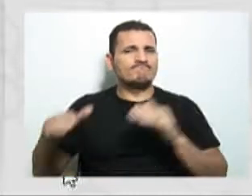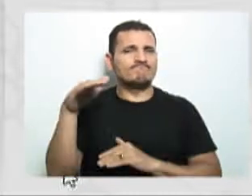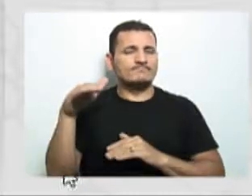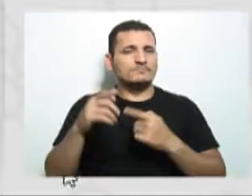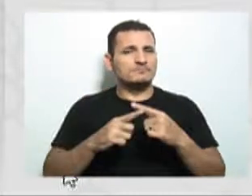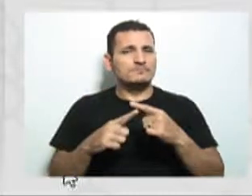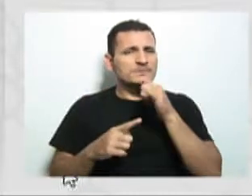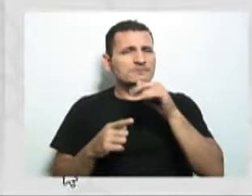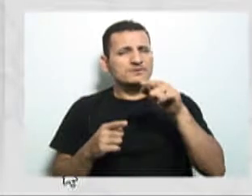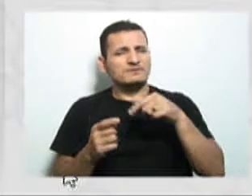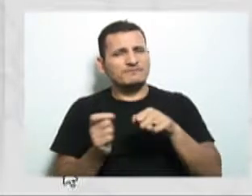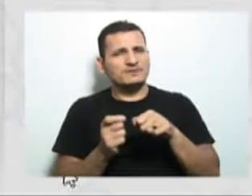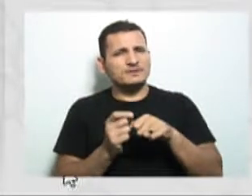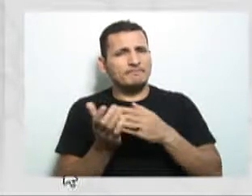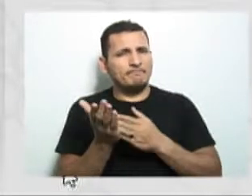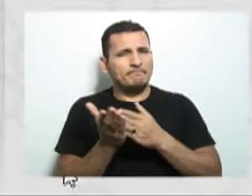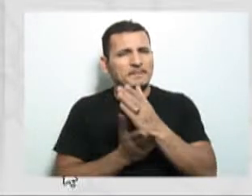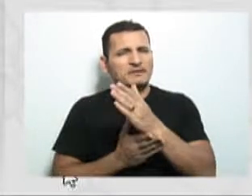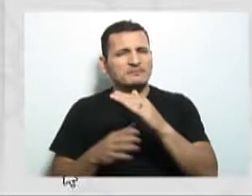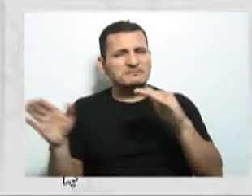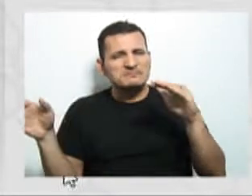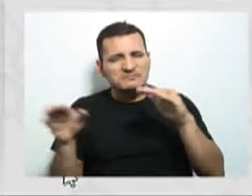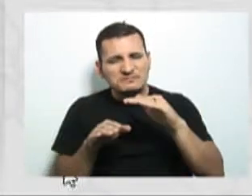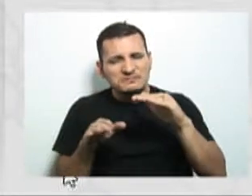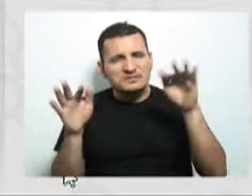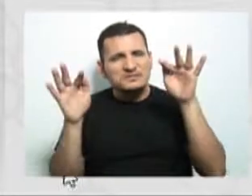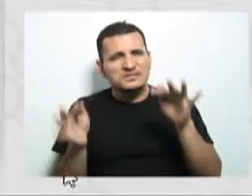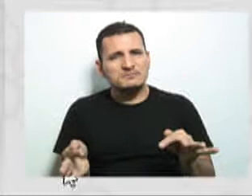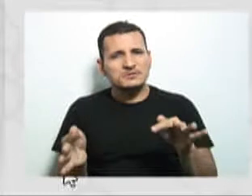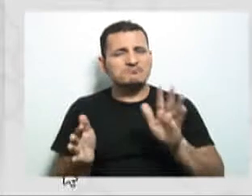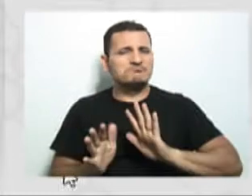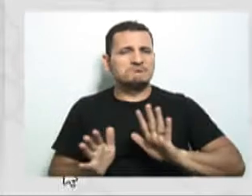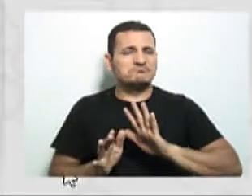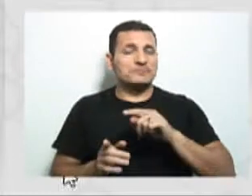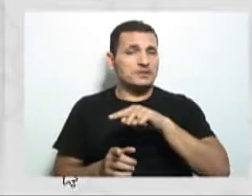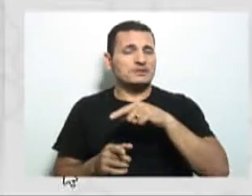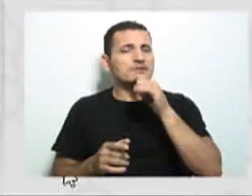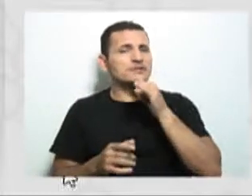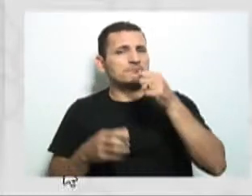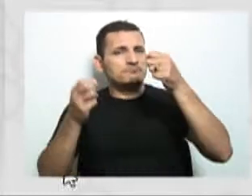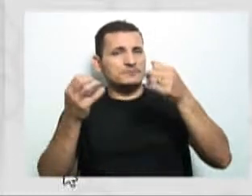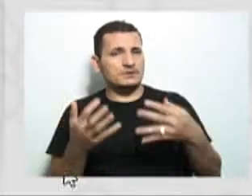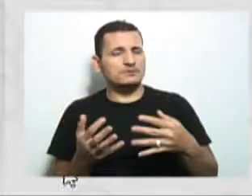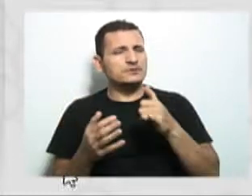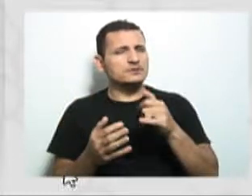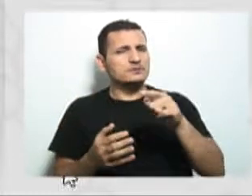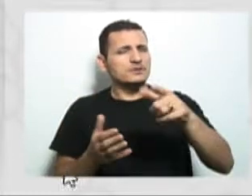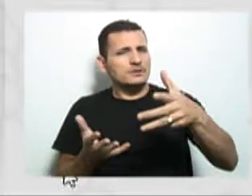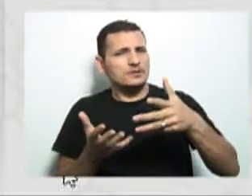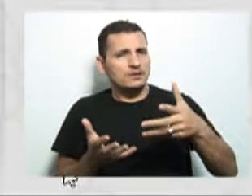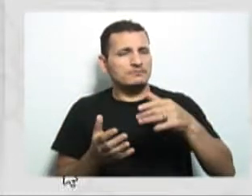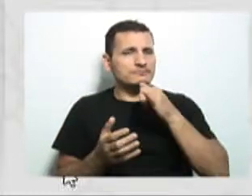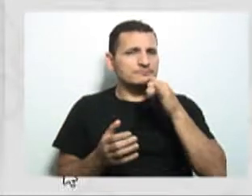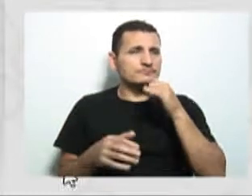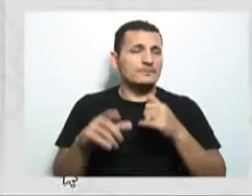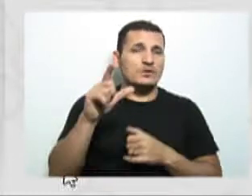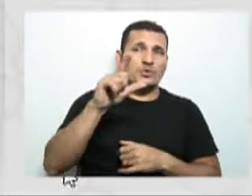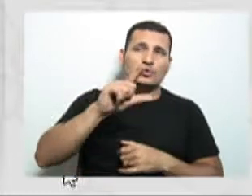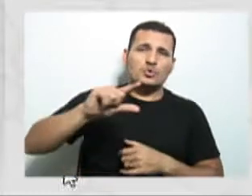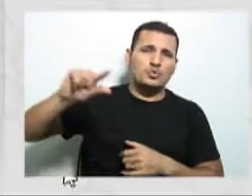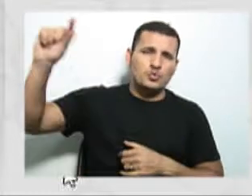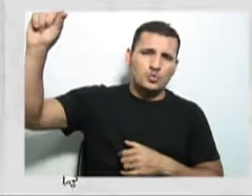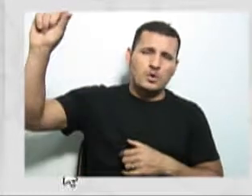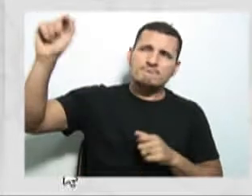adianta você fazer meta pequena. Então, ele dá até um exemplo. Se você quer acertar a lua, mira